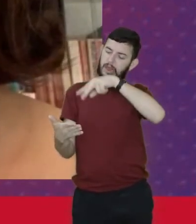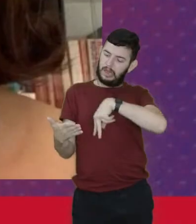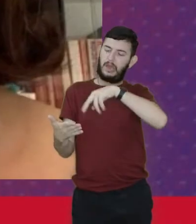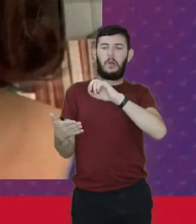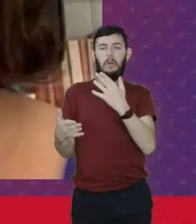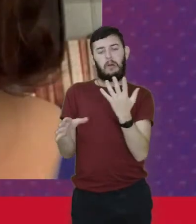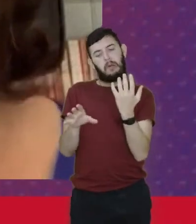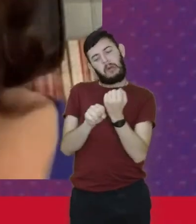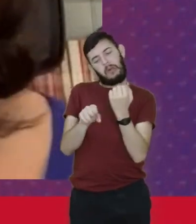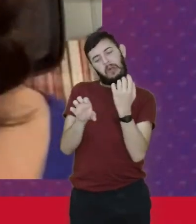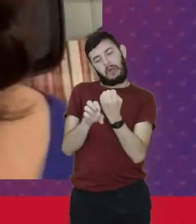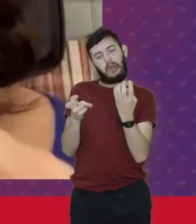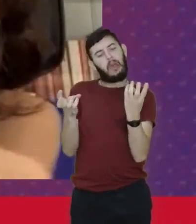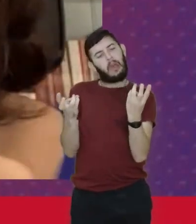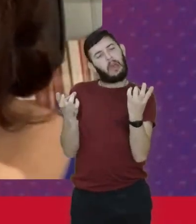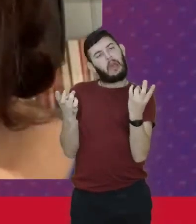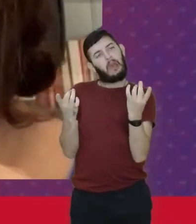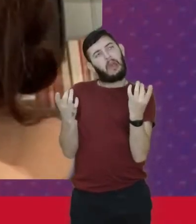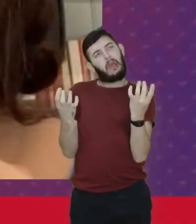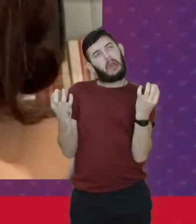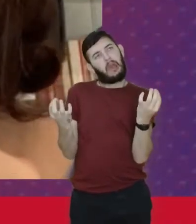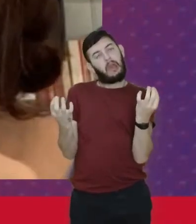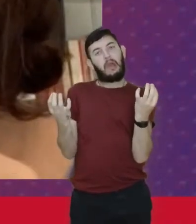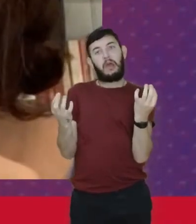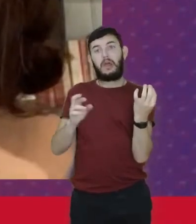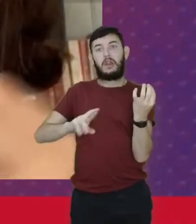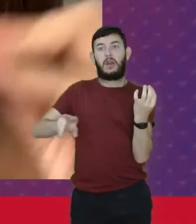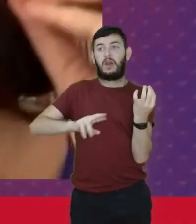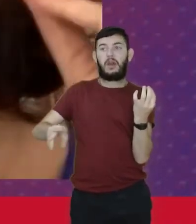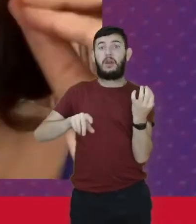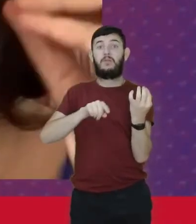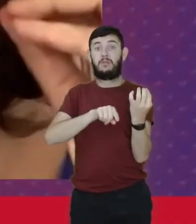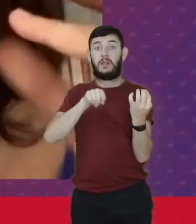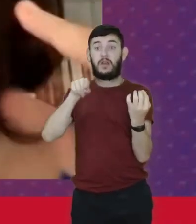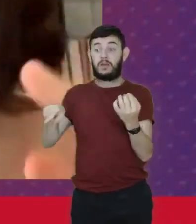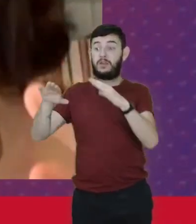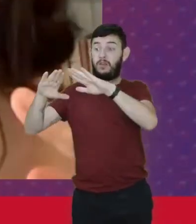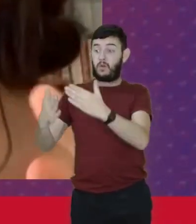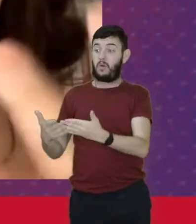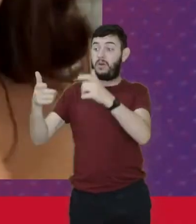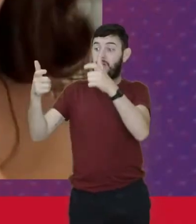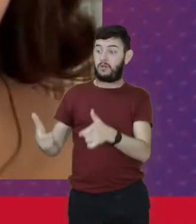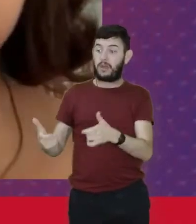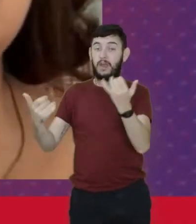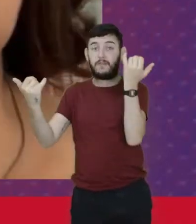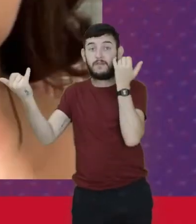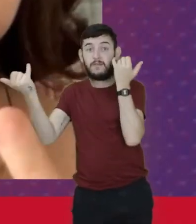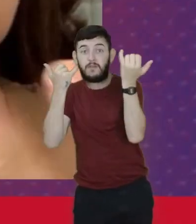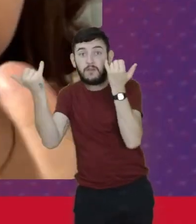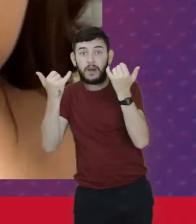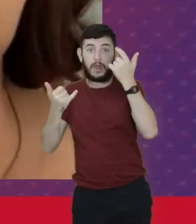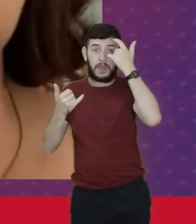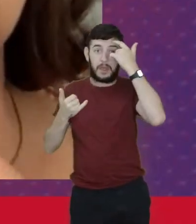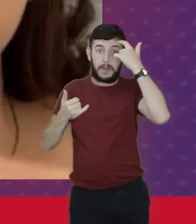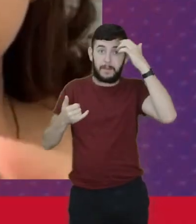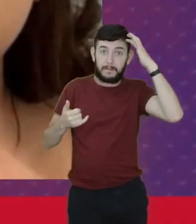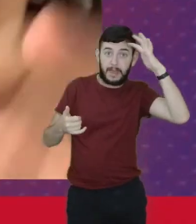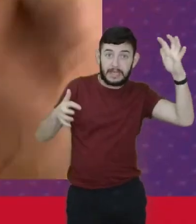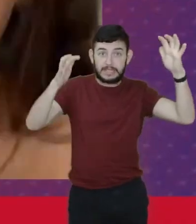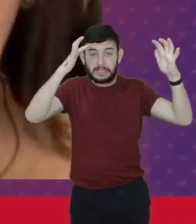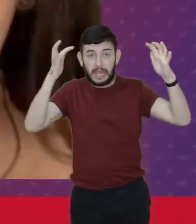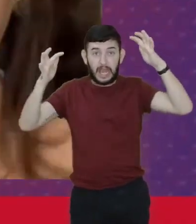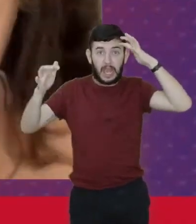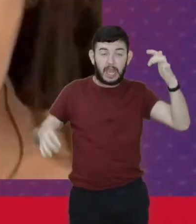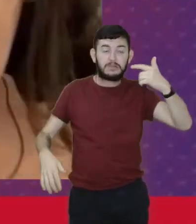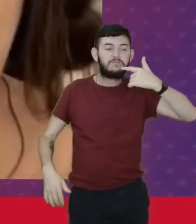de acesso e elaboração, é um lugar de pensar sobre a língua, sobre o cálculo